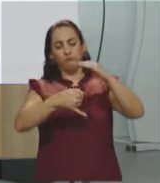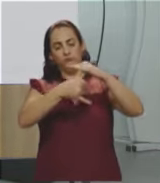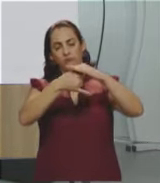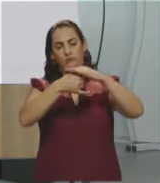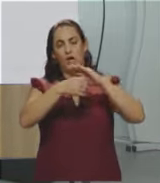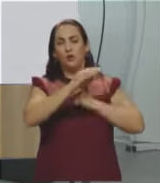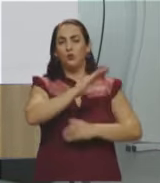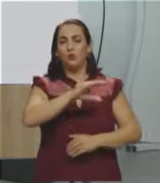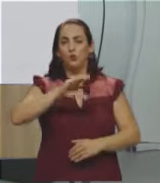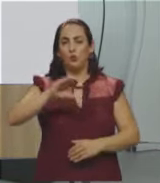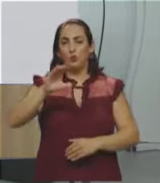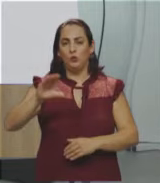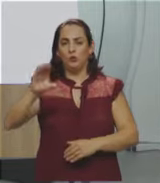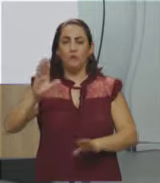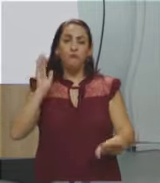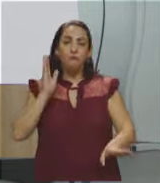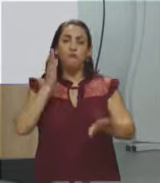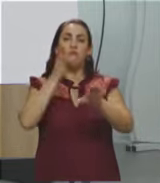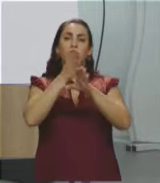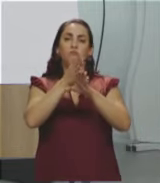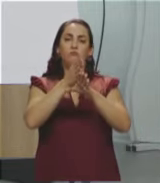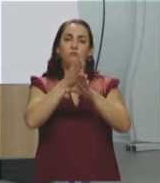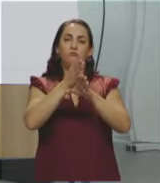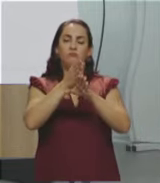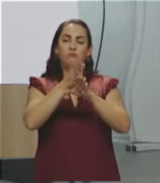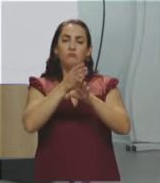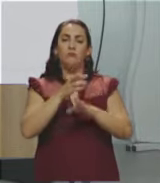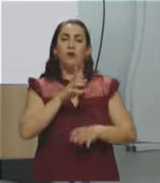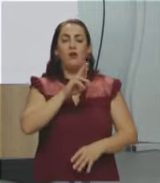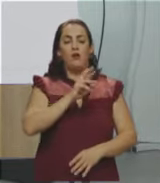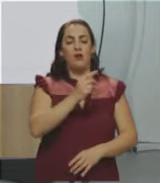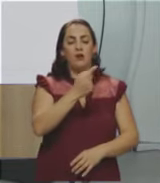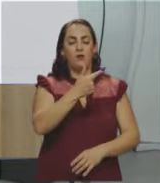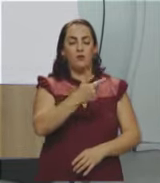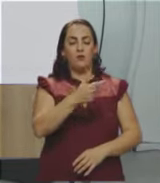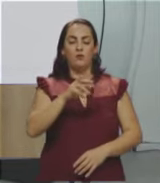Sabendo a corrente, eu descobri quanto que passa lá no resistor R2